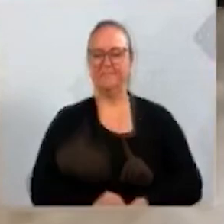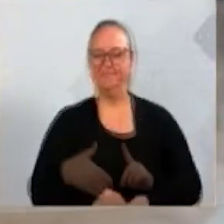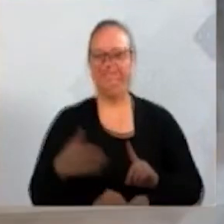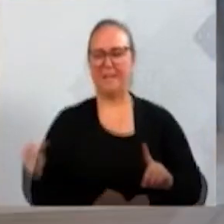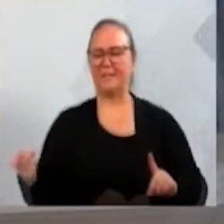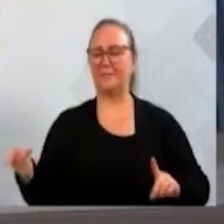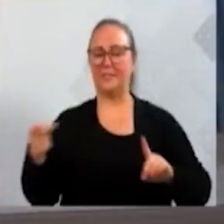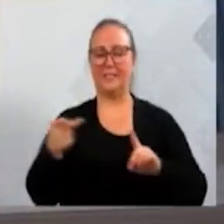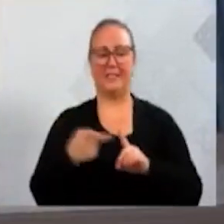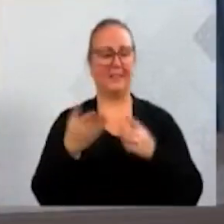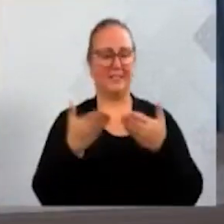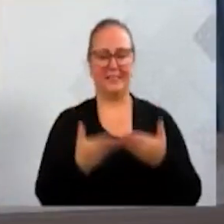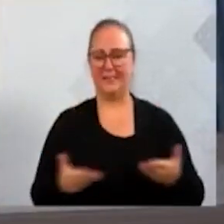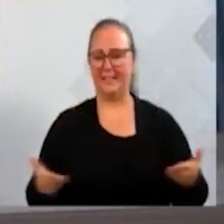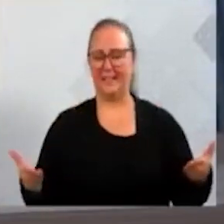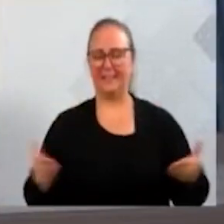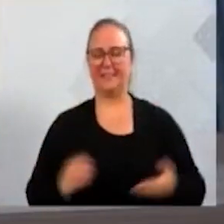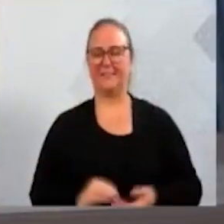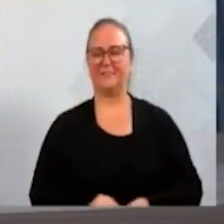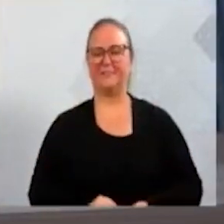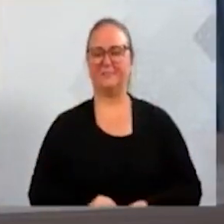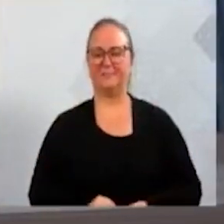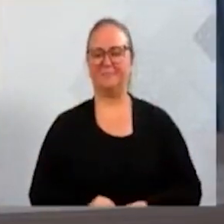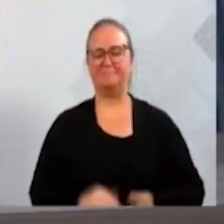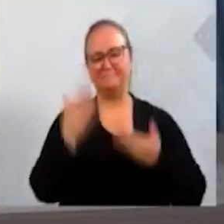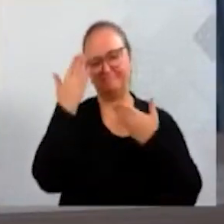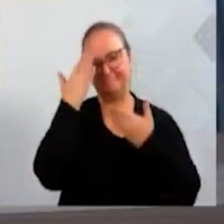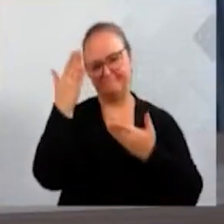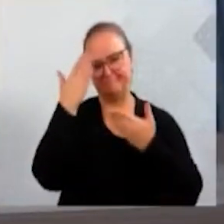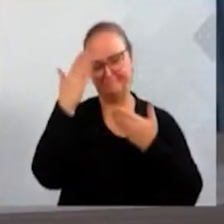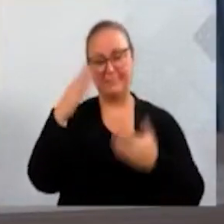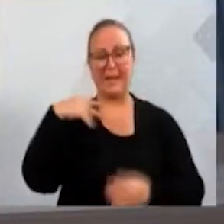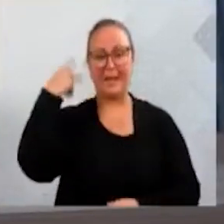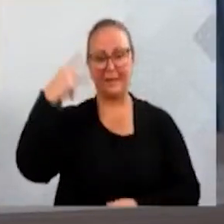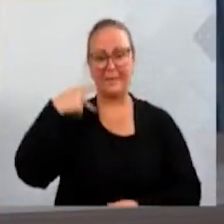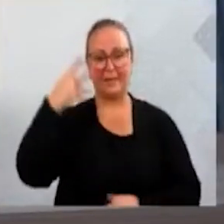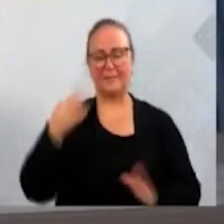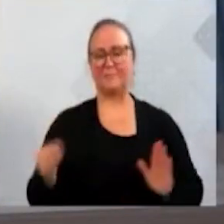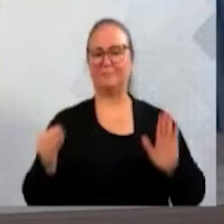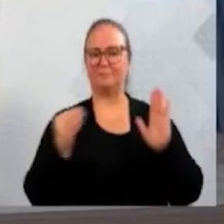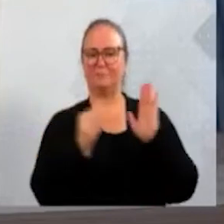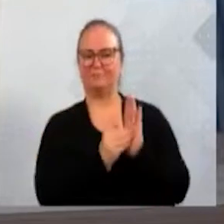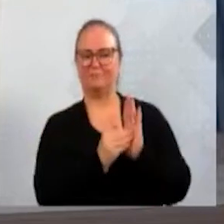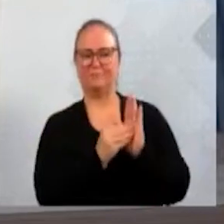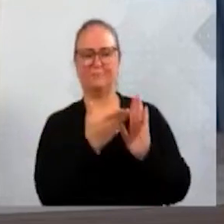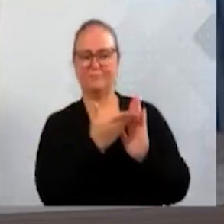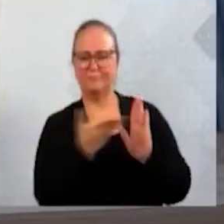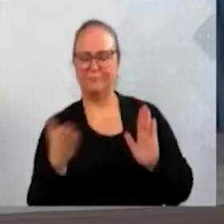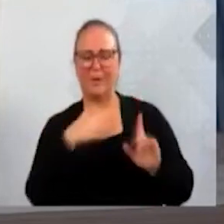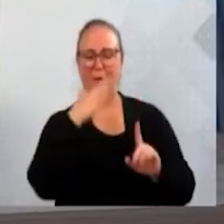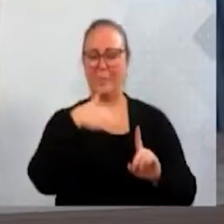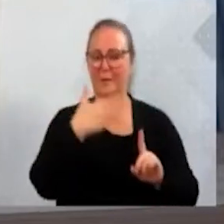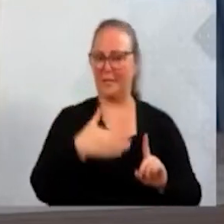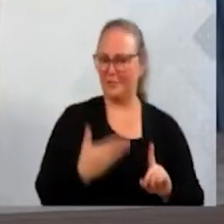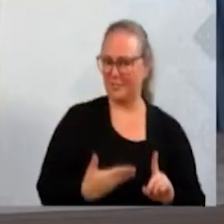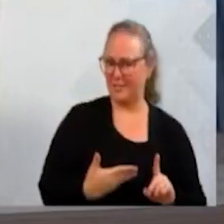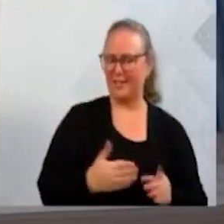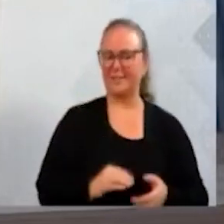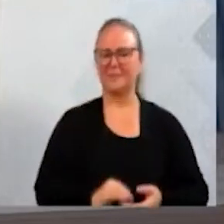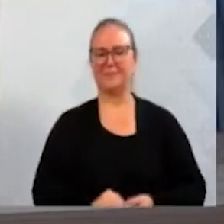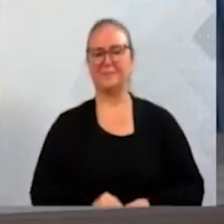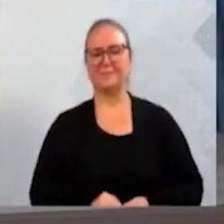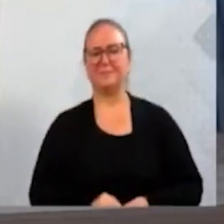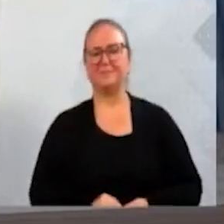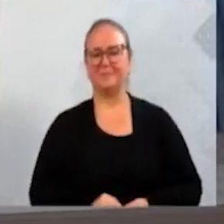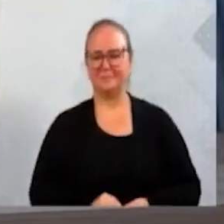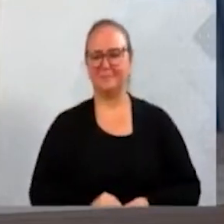jornalista agradecemos aos vereadores pelas indicações dos dos homenageados desta noite que